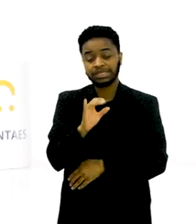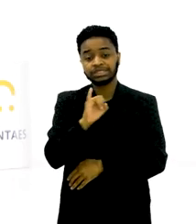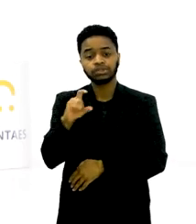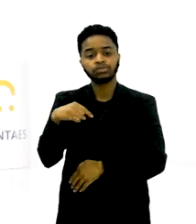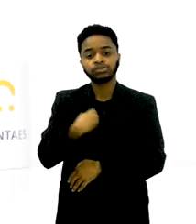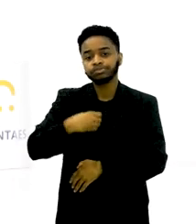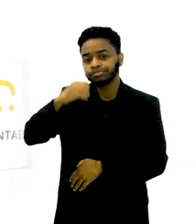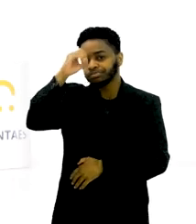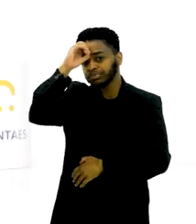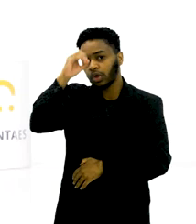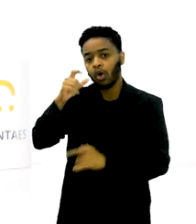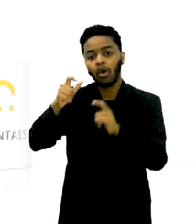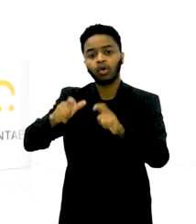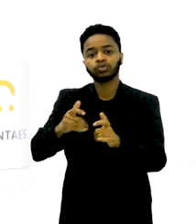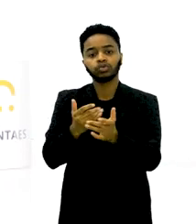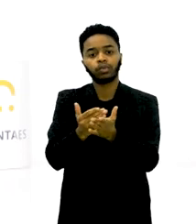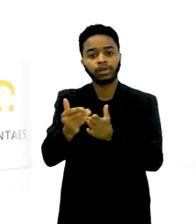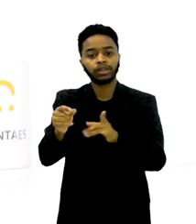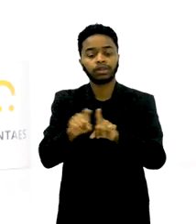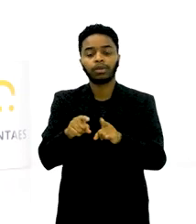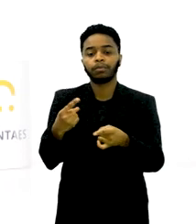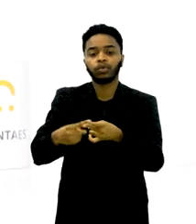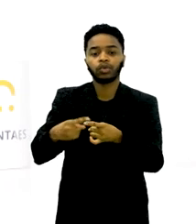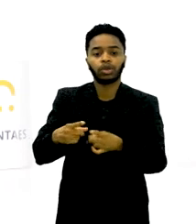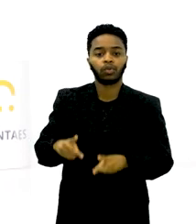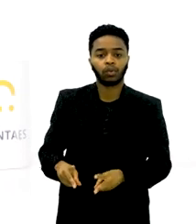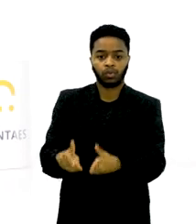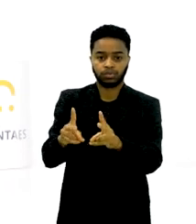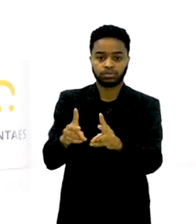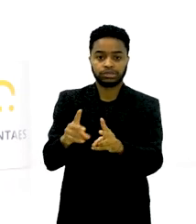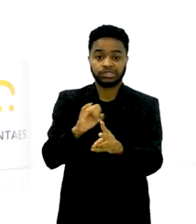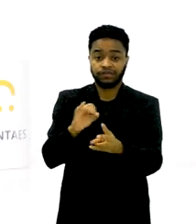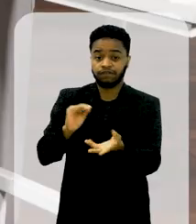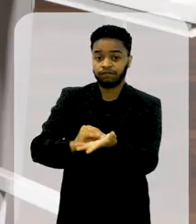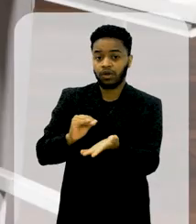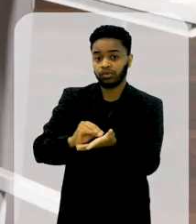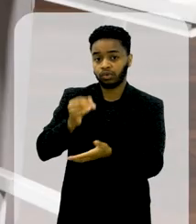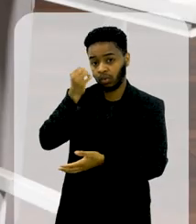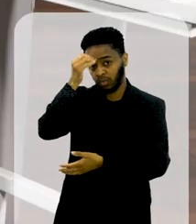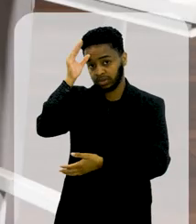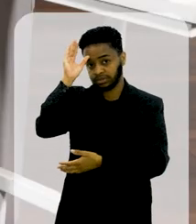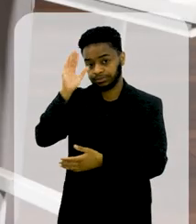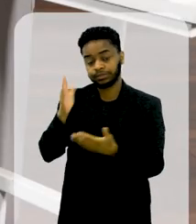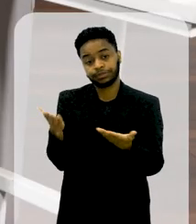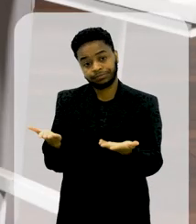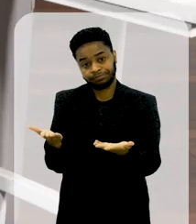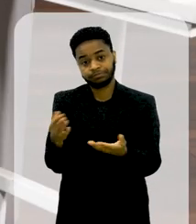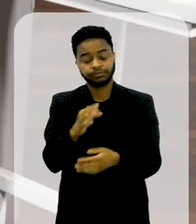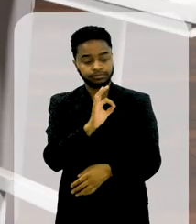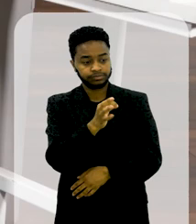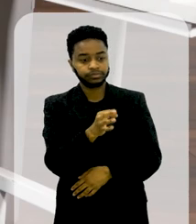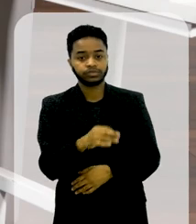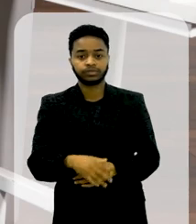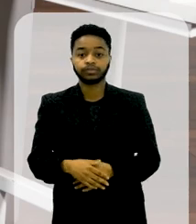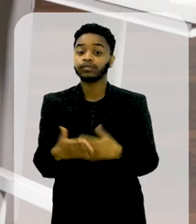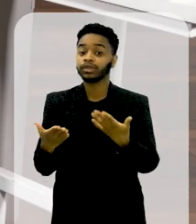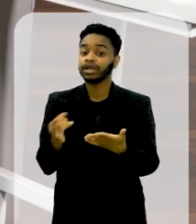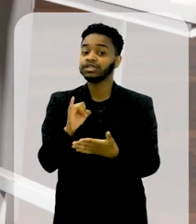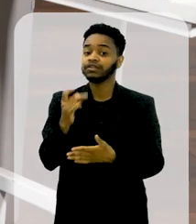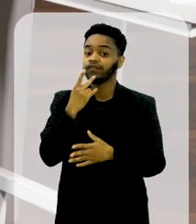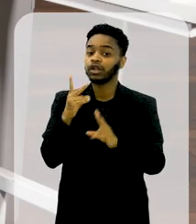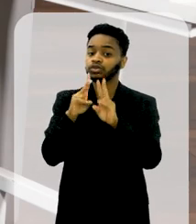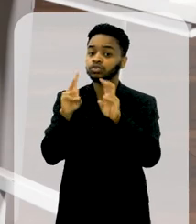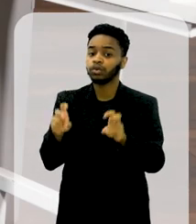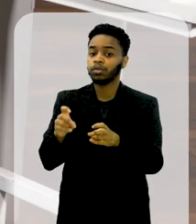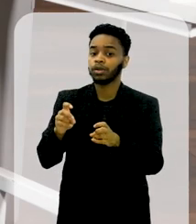saibamos onde ela começa e porque ela persiste sem ter o conhecimento exatamente então quando a gente fala por exemplo do